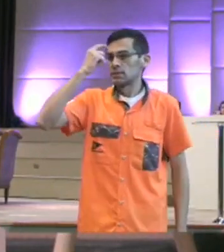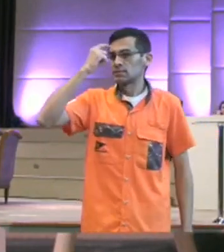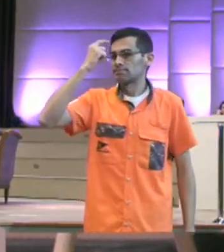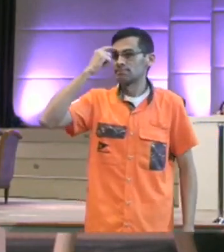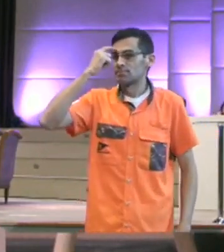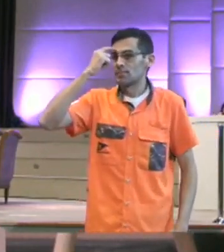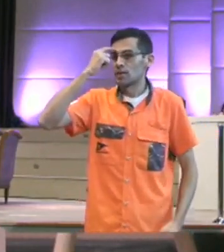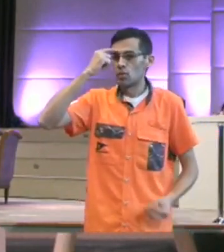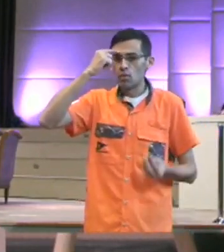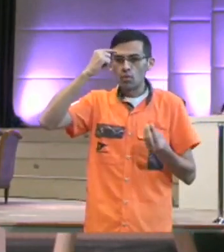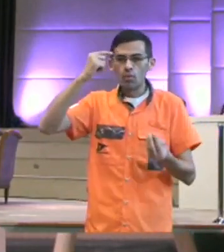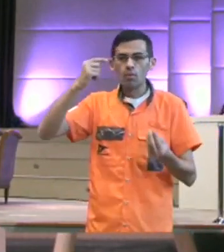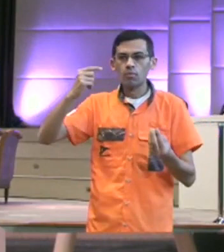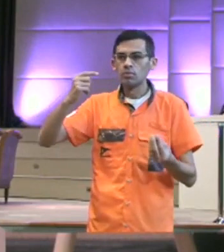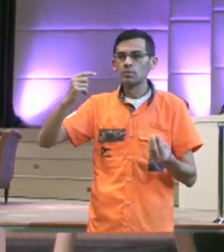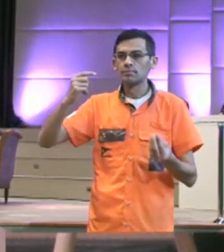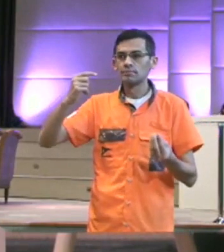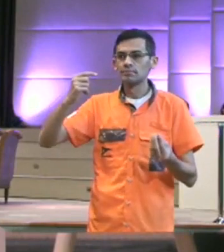pensando: